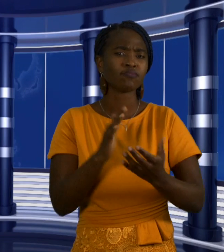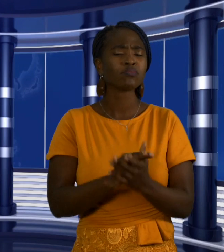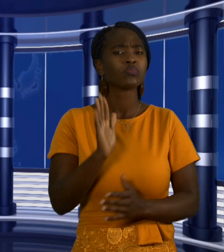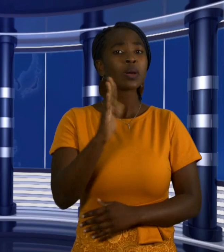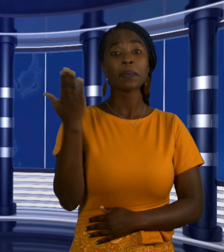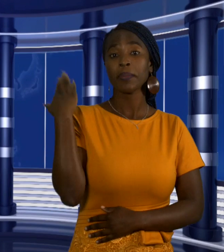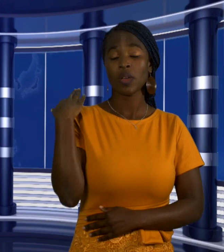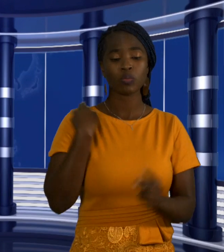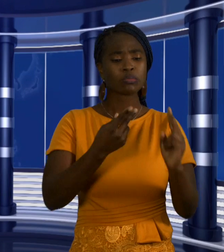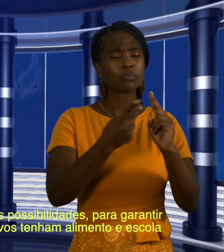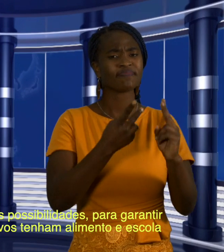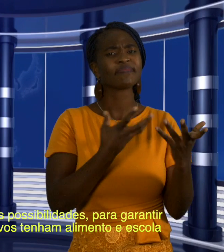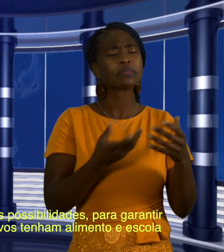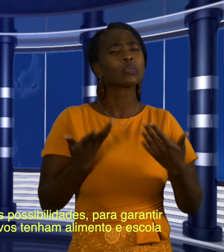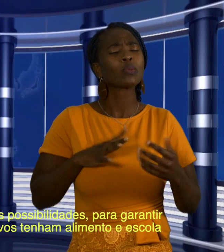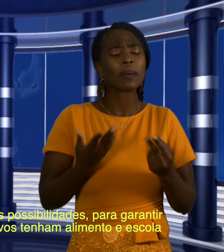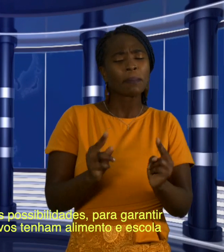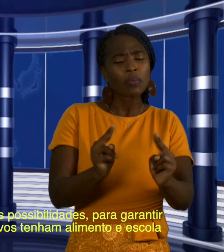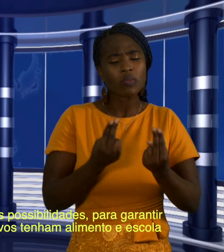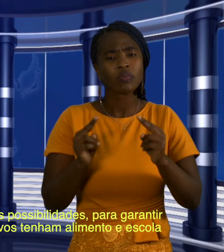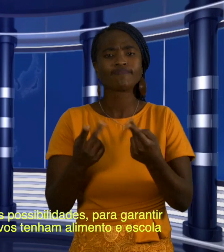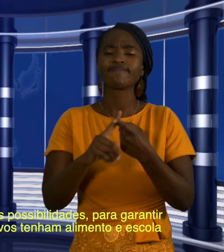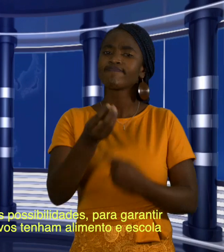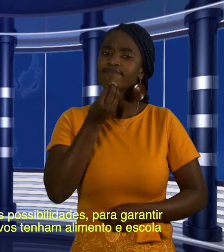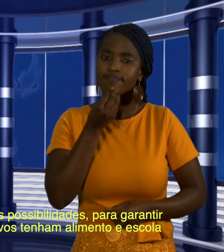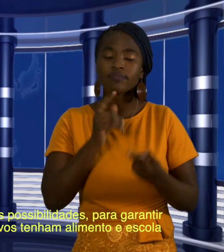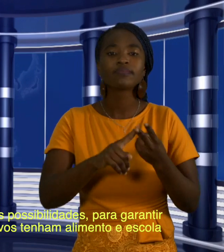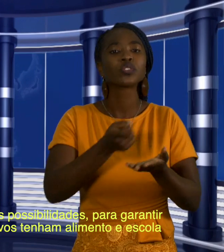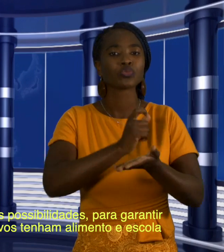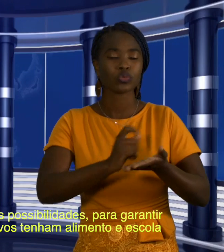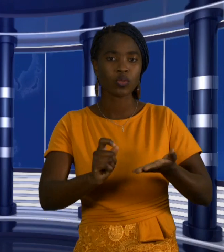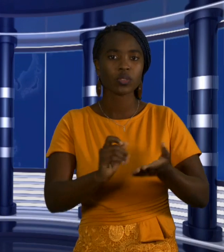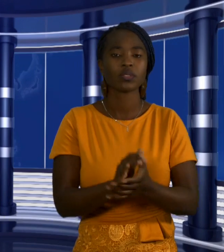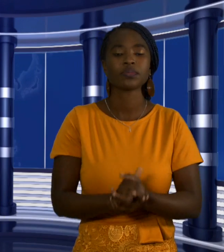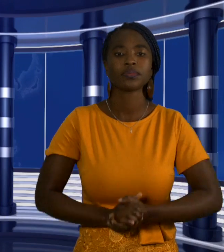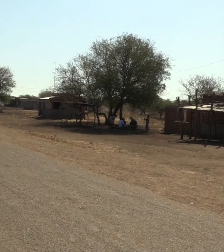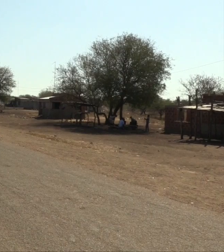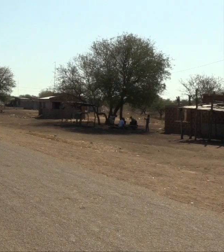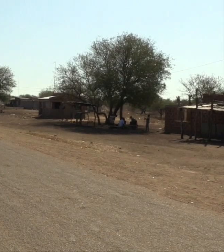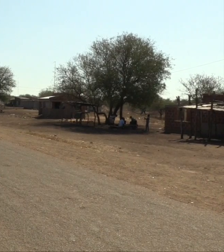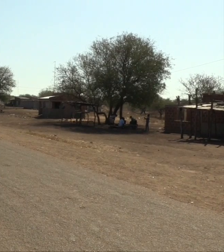pelas possibilidades para garantir que seus dois irmãos mais novos tenham alimento e escola.